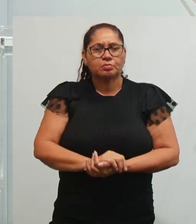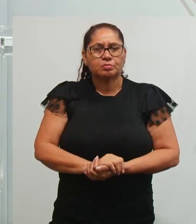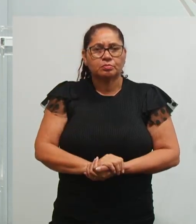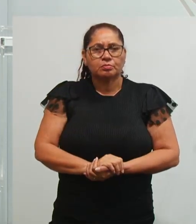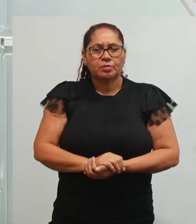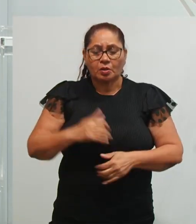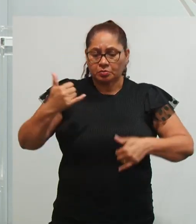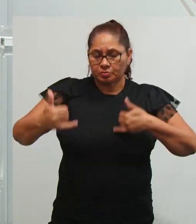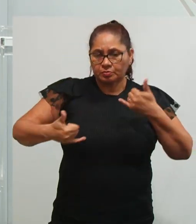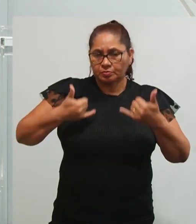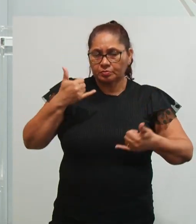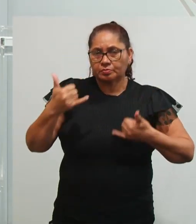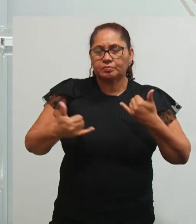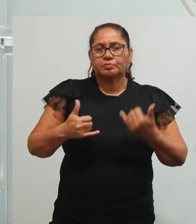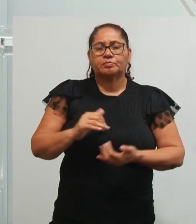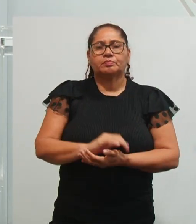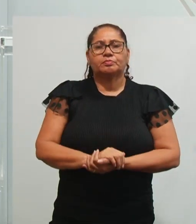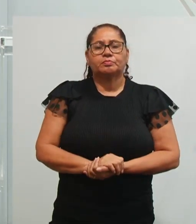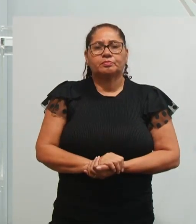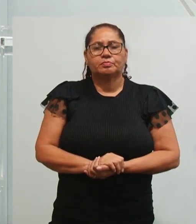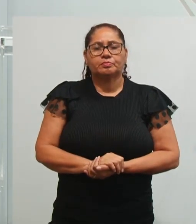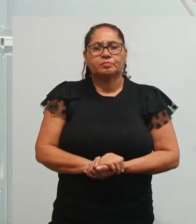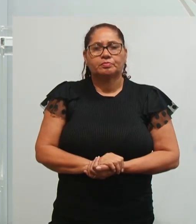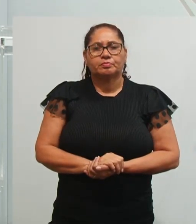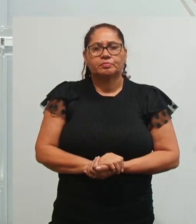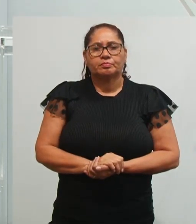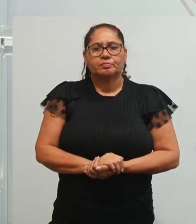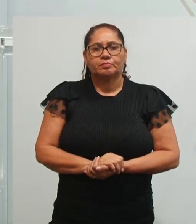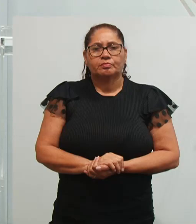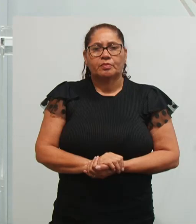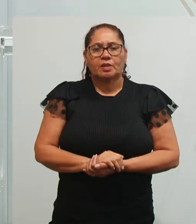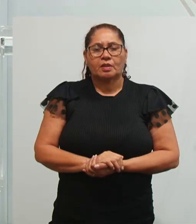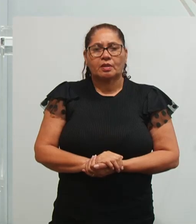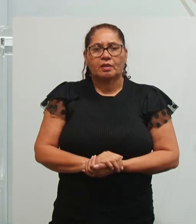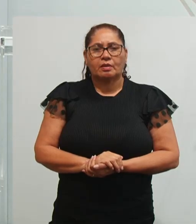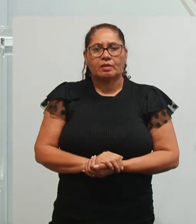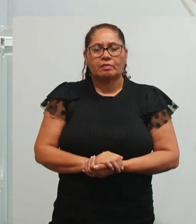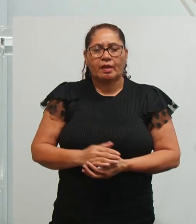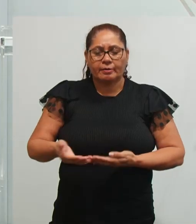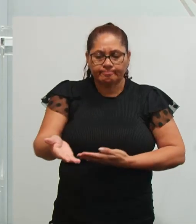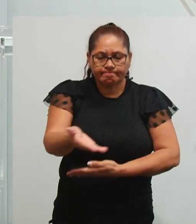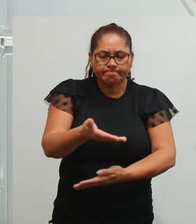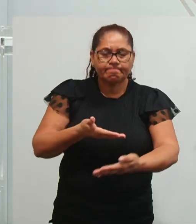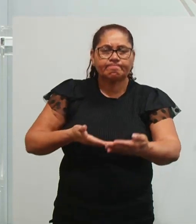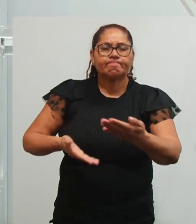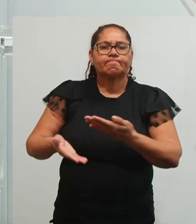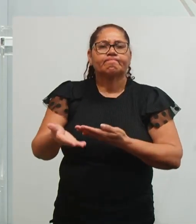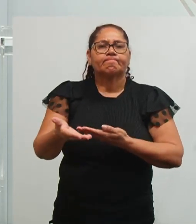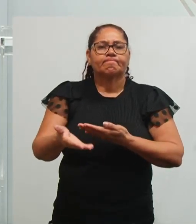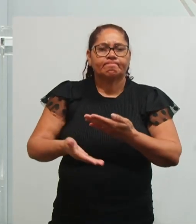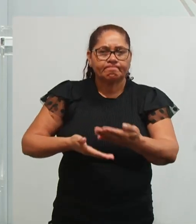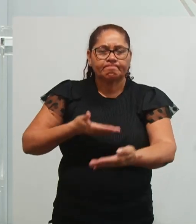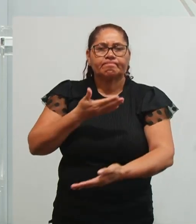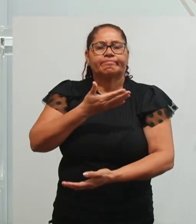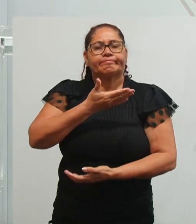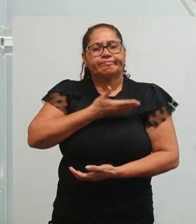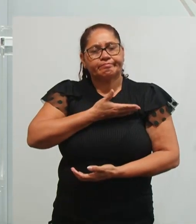uma brincadeira, sugerir uma troca com um colega. Então, tudo isso